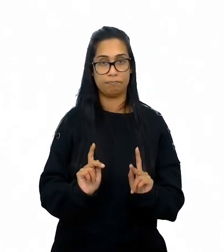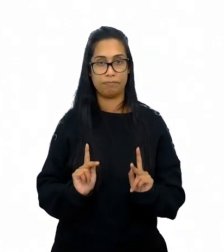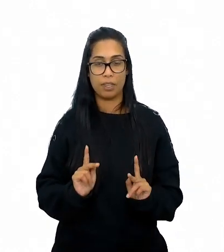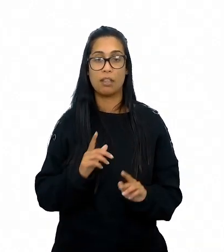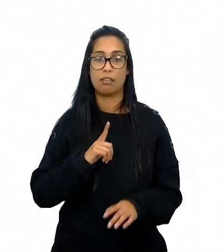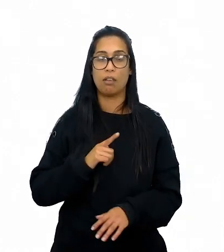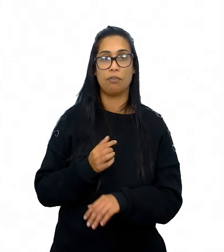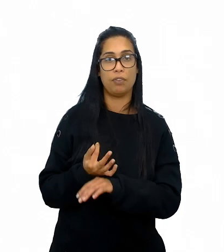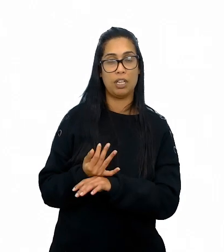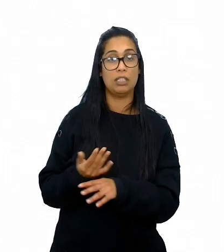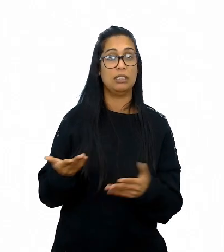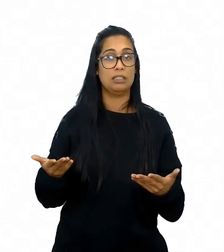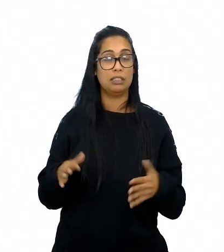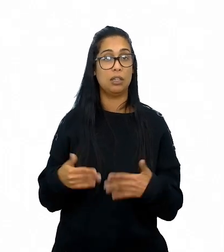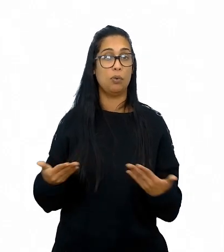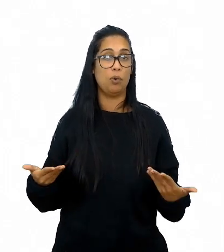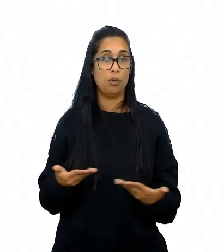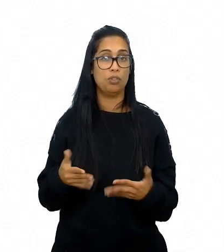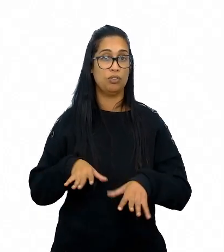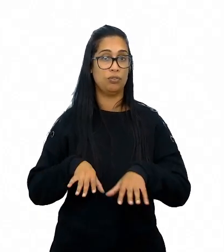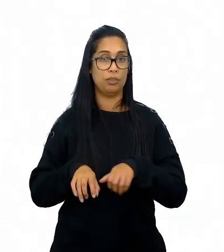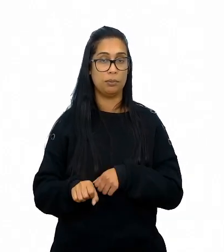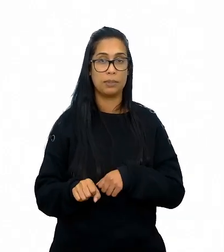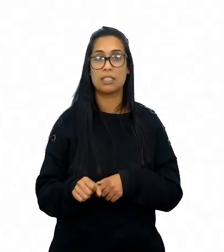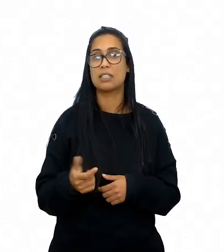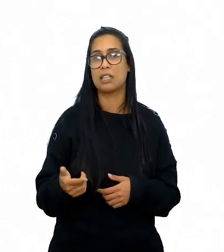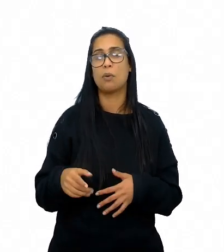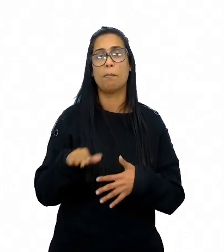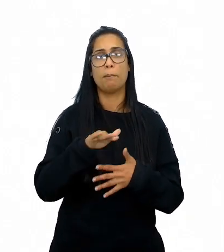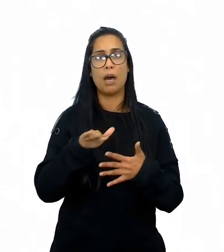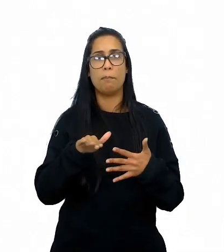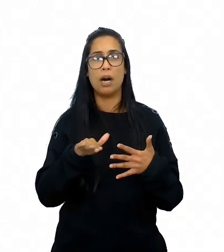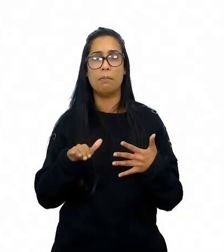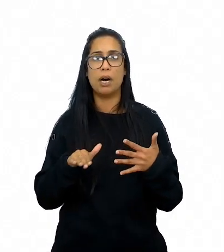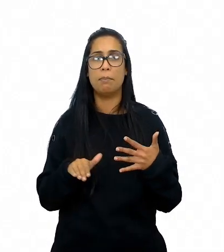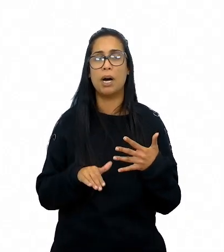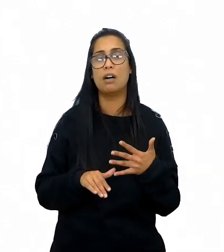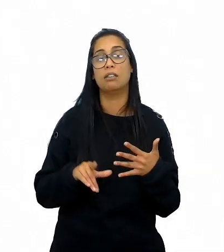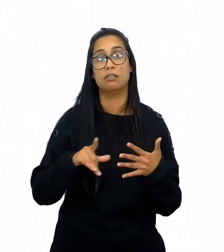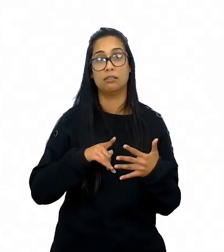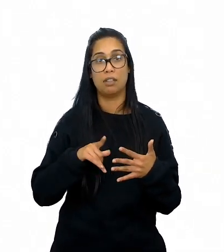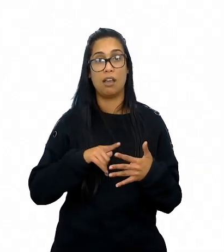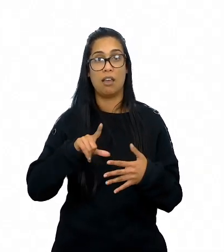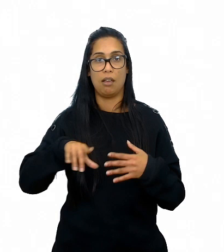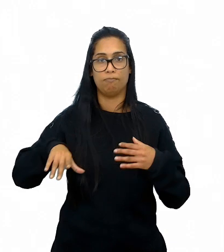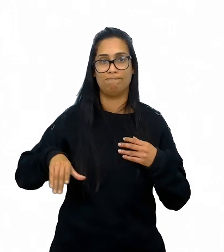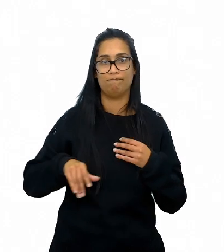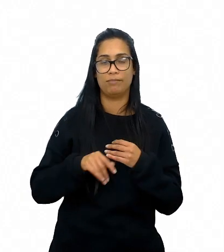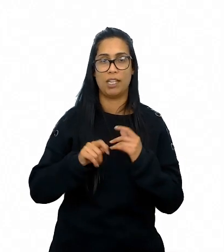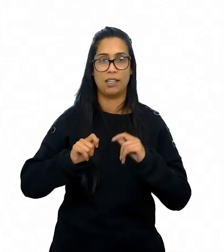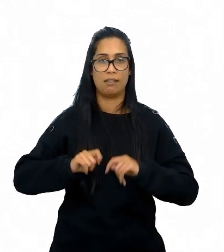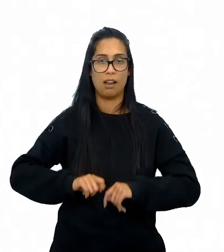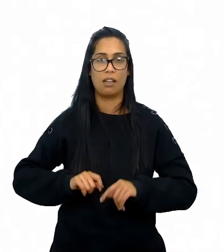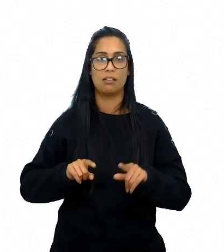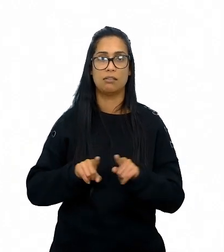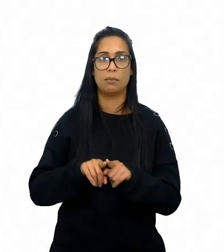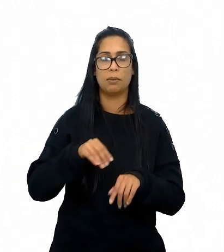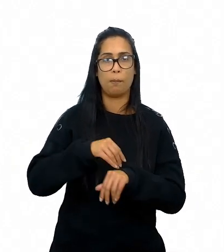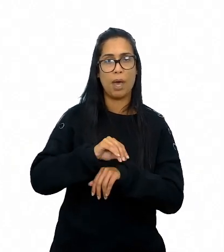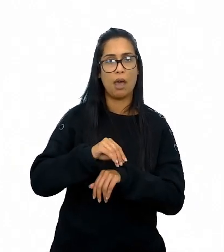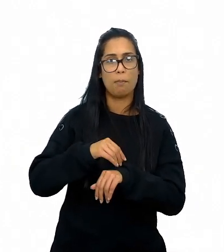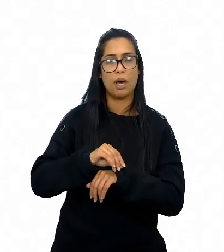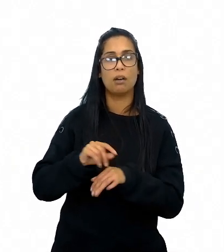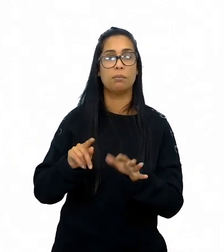a formação de hoje vai ser uma formação de etapa, um pouco mais completa, com algumas aí sugestões